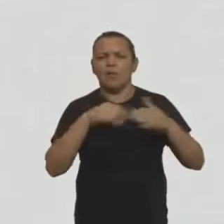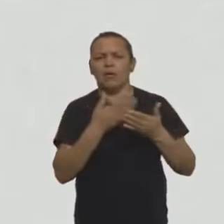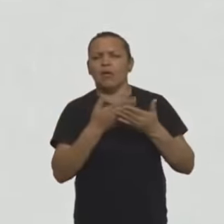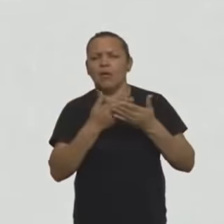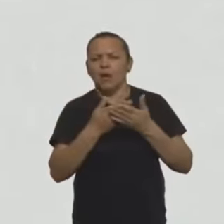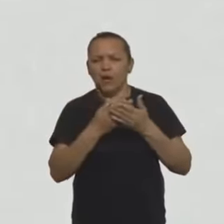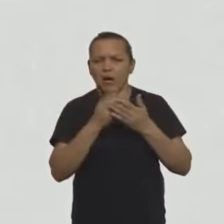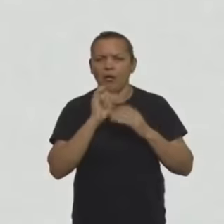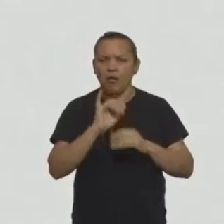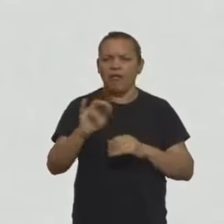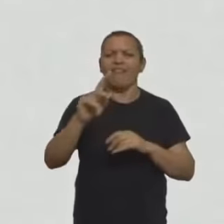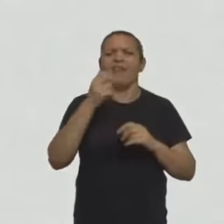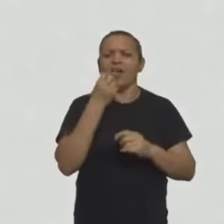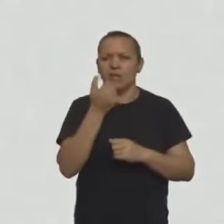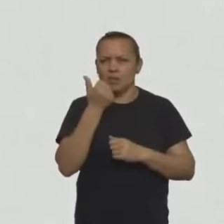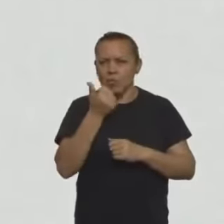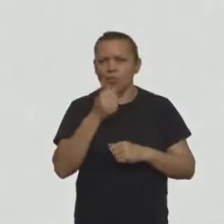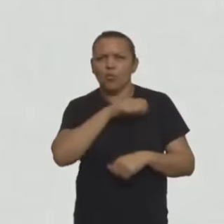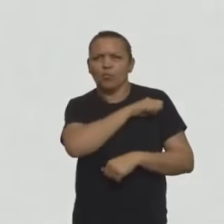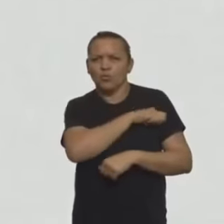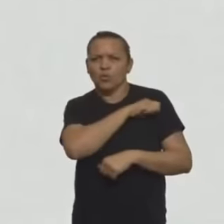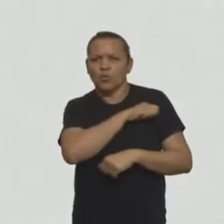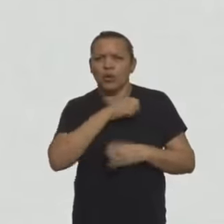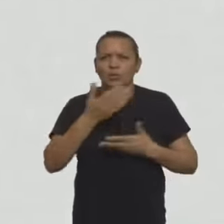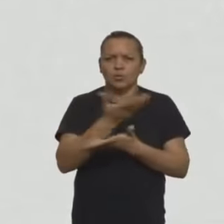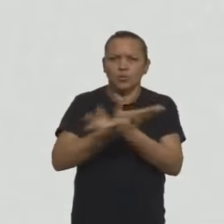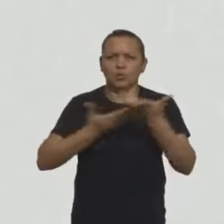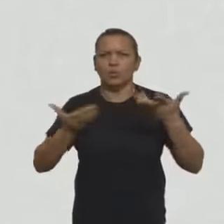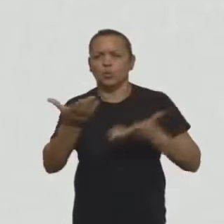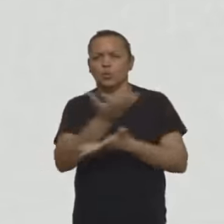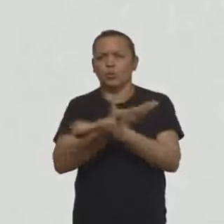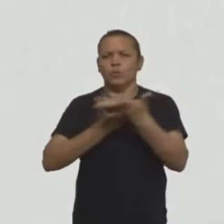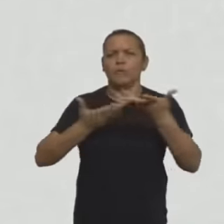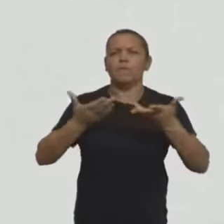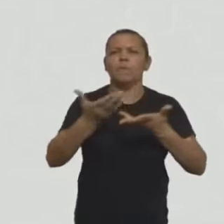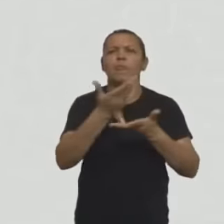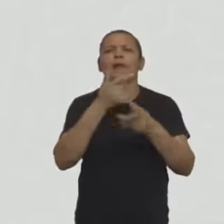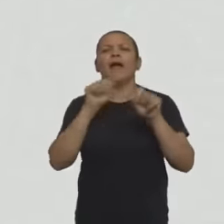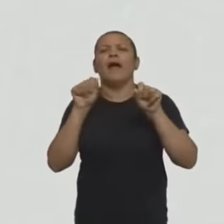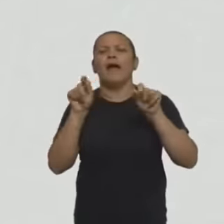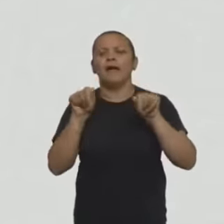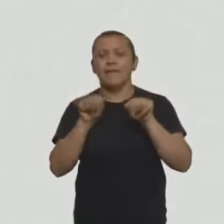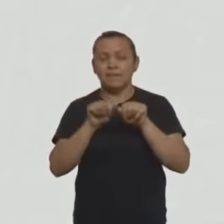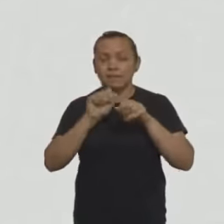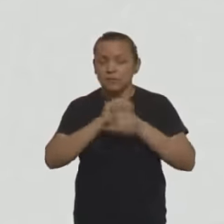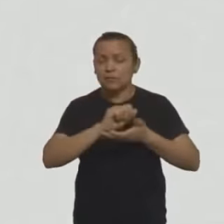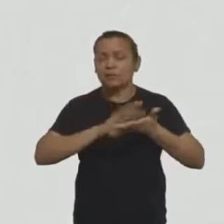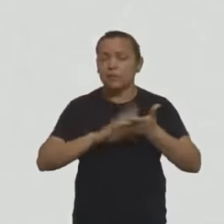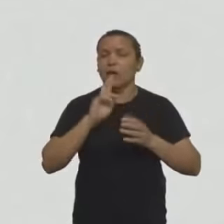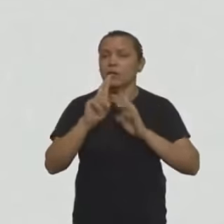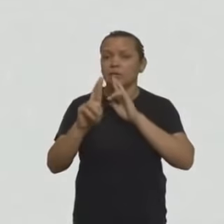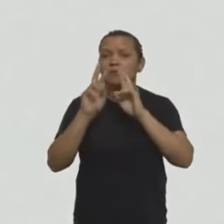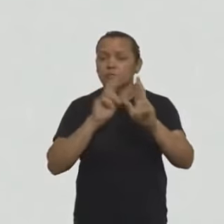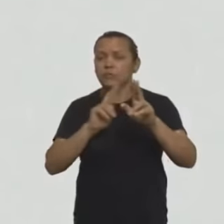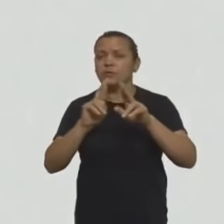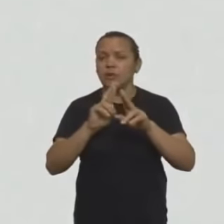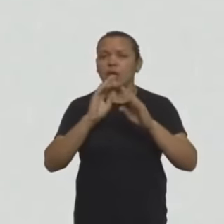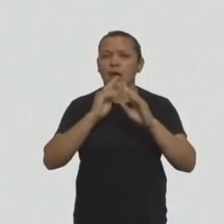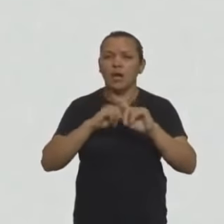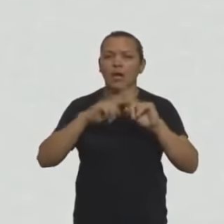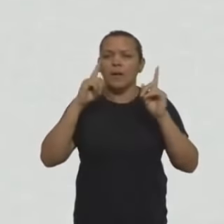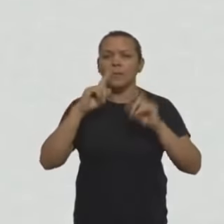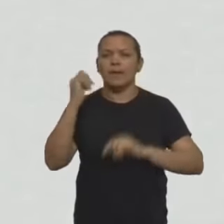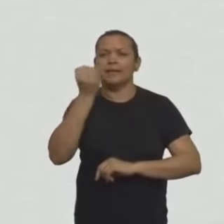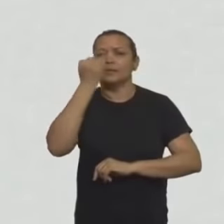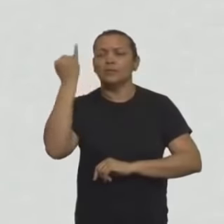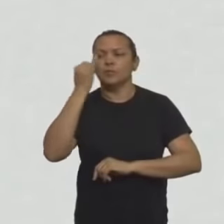fluindo bem, se os alunos estão interagindo, se estão fazendo as atividades sugeridas e, o mais importante,